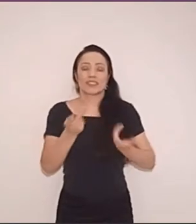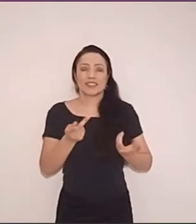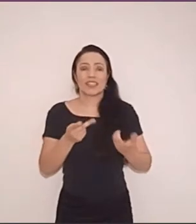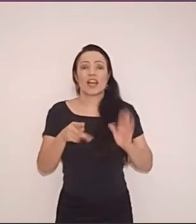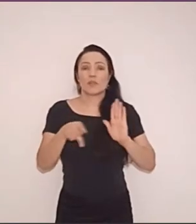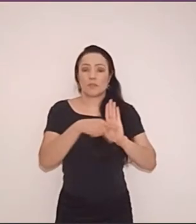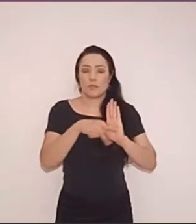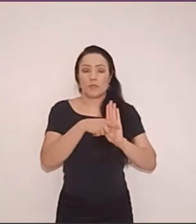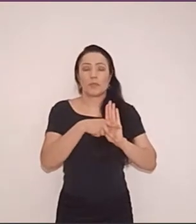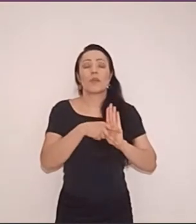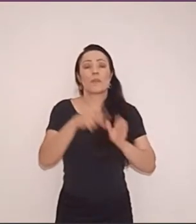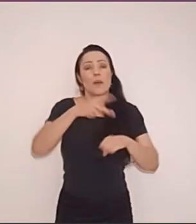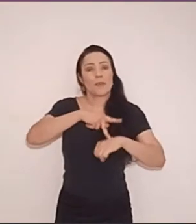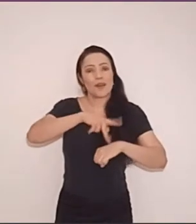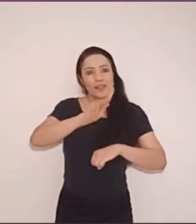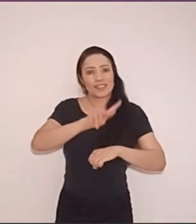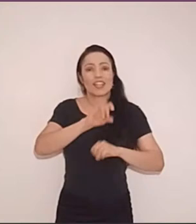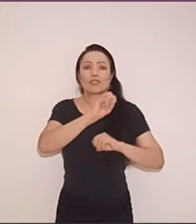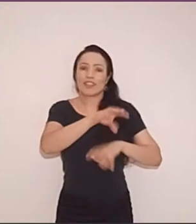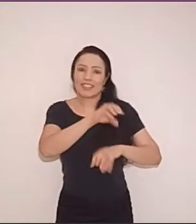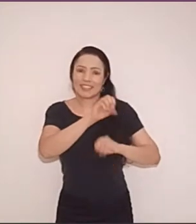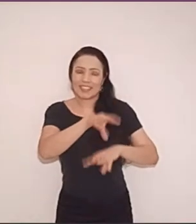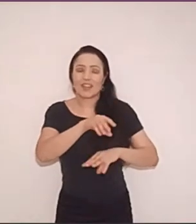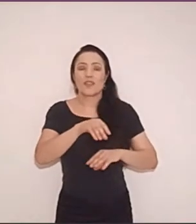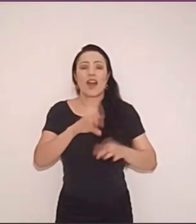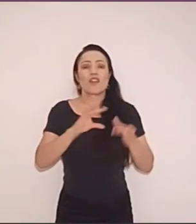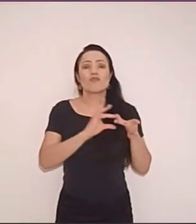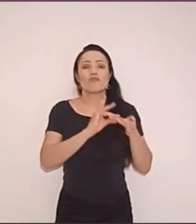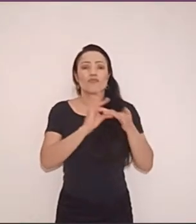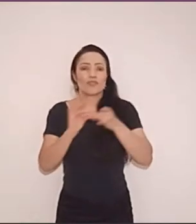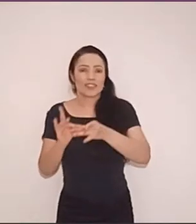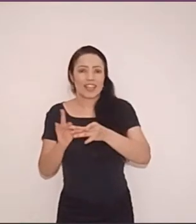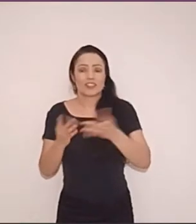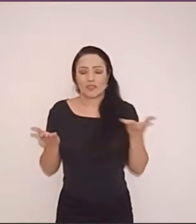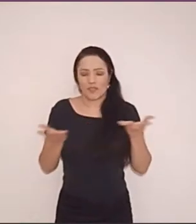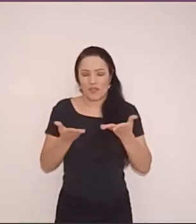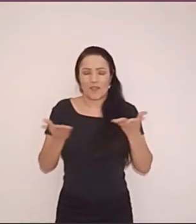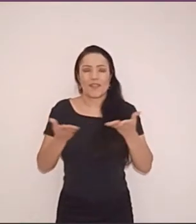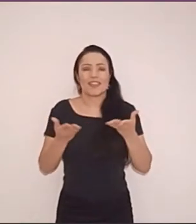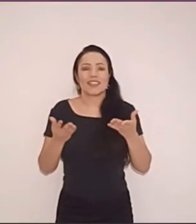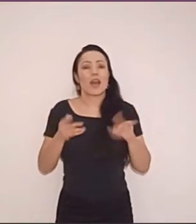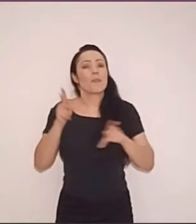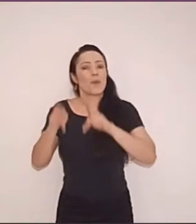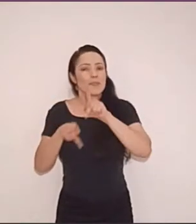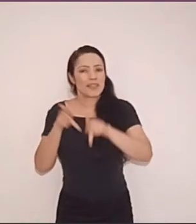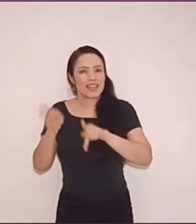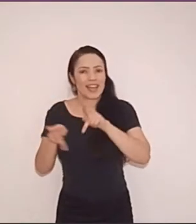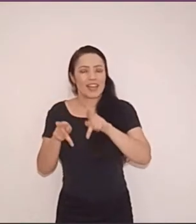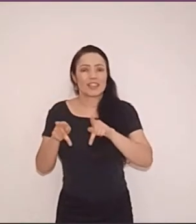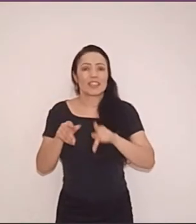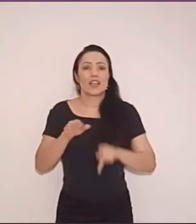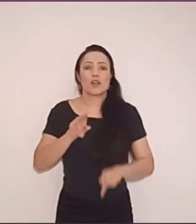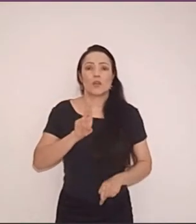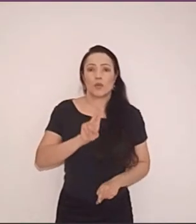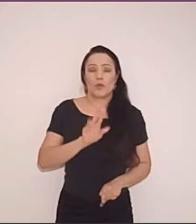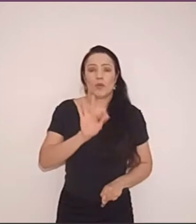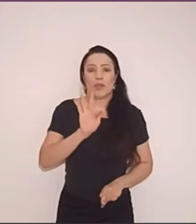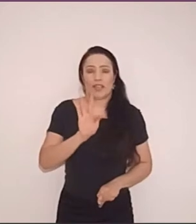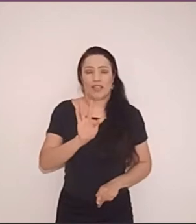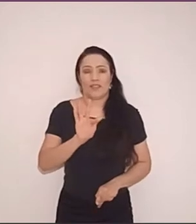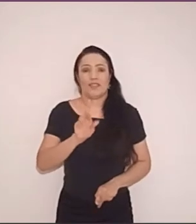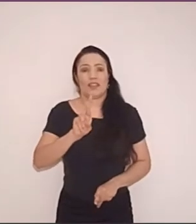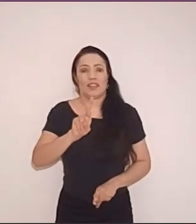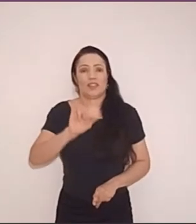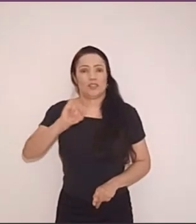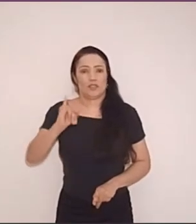do programa de pós-graduação em educação contextos contemporâneos e demandas populares na Universidade Federal do Rio de Janeiro